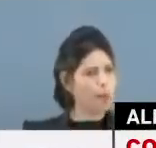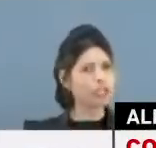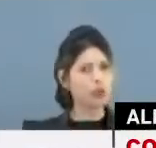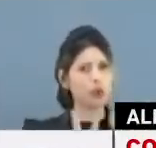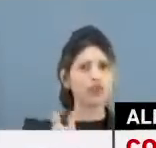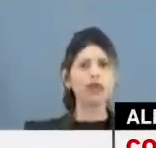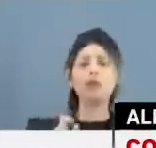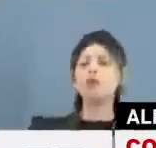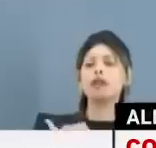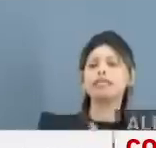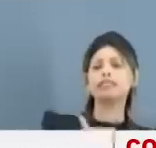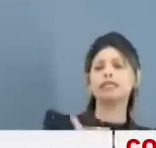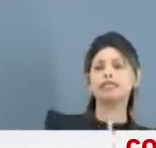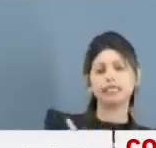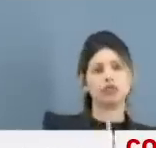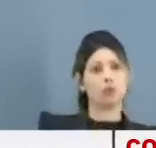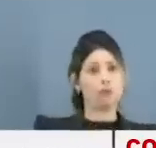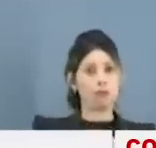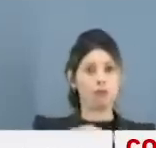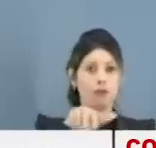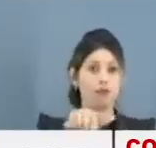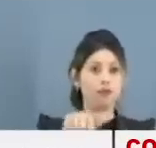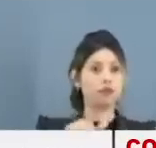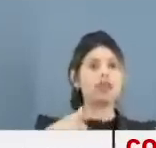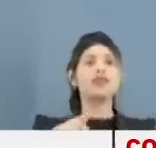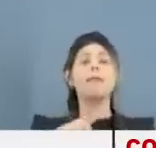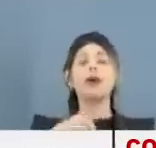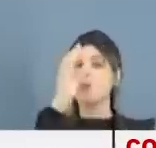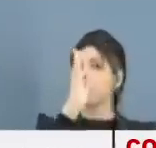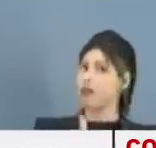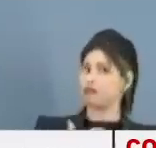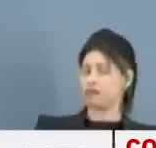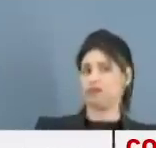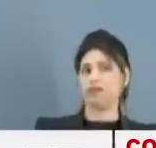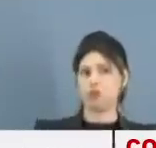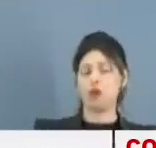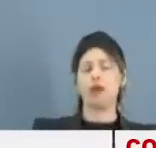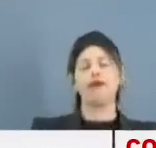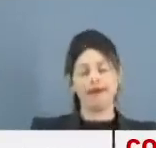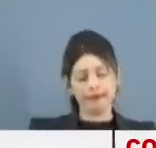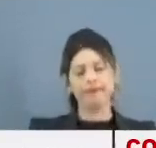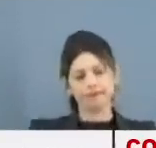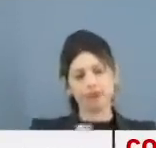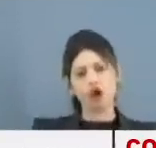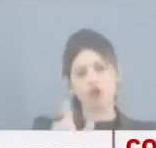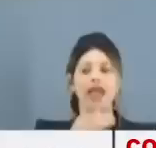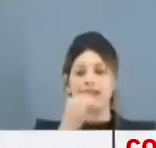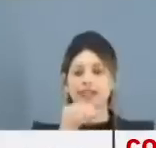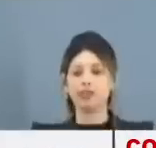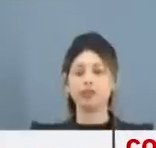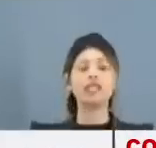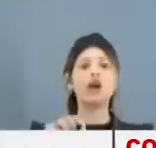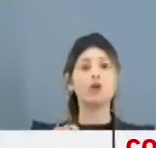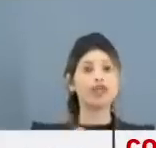é tão estratégico para o Brasil e para o mundo. Nós ainda dependemos dos combustíveis fósseis. Nós